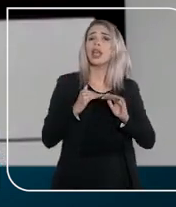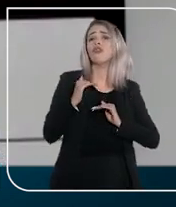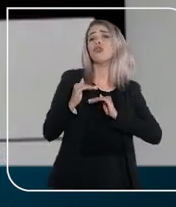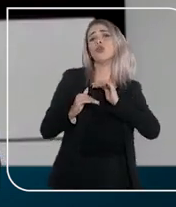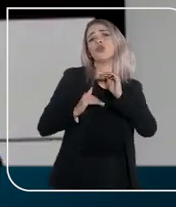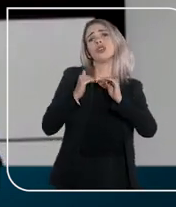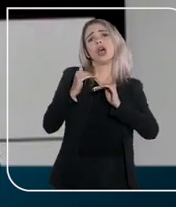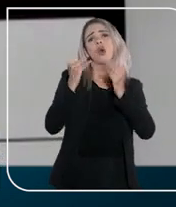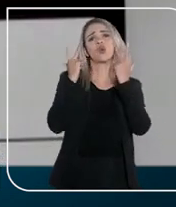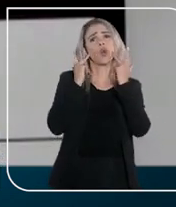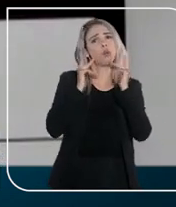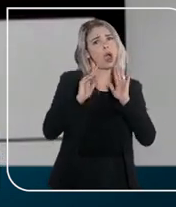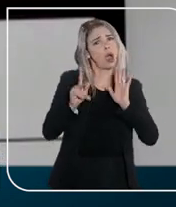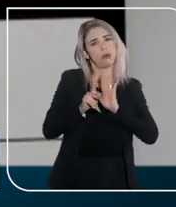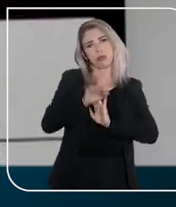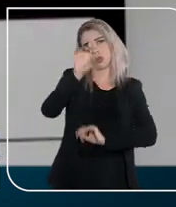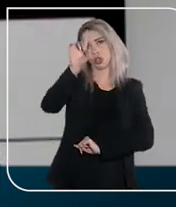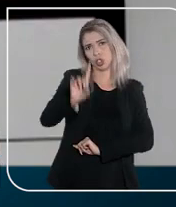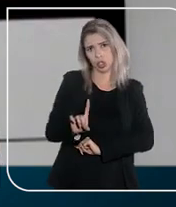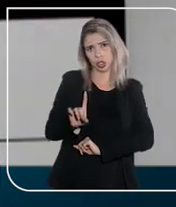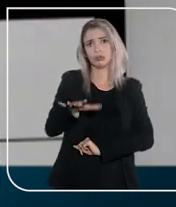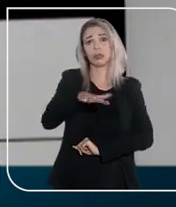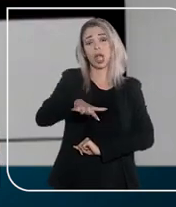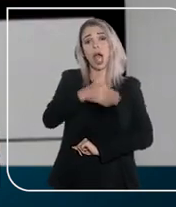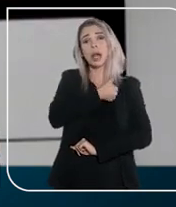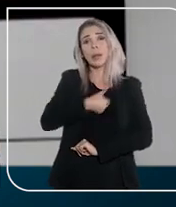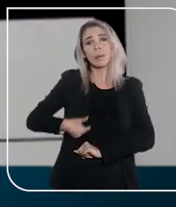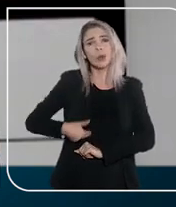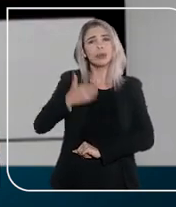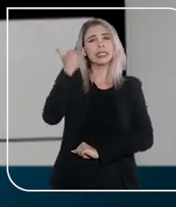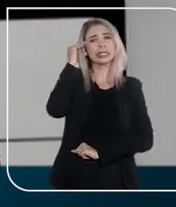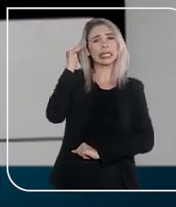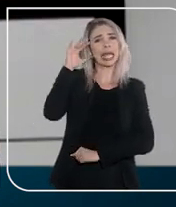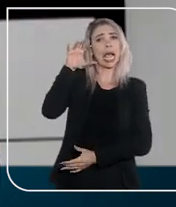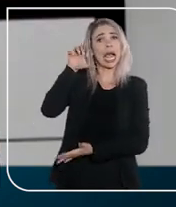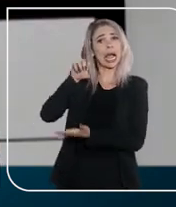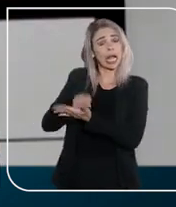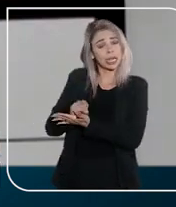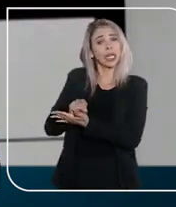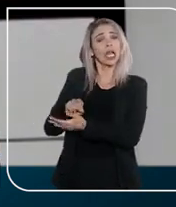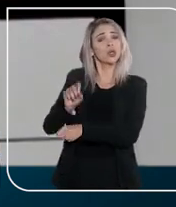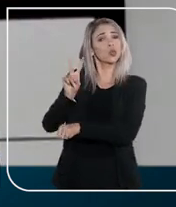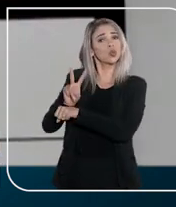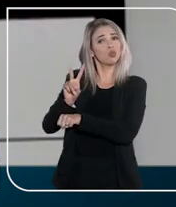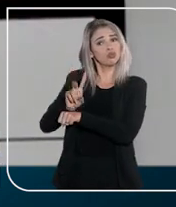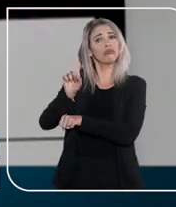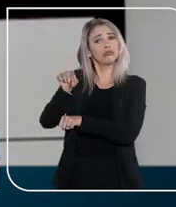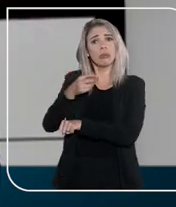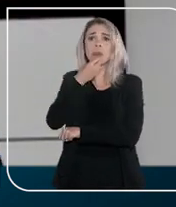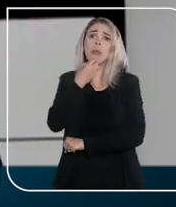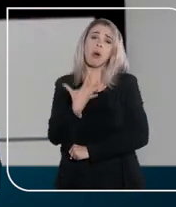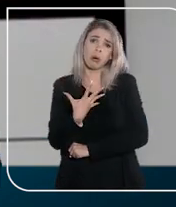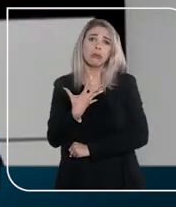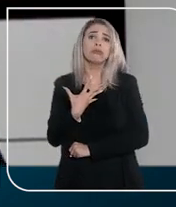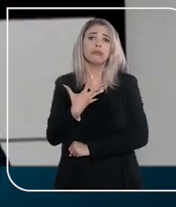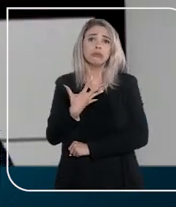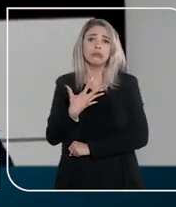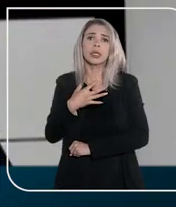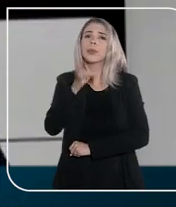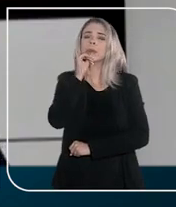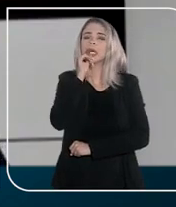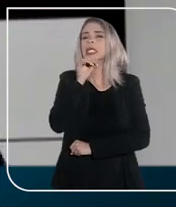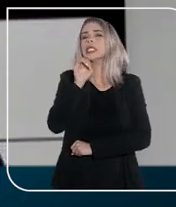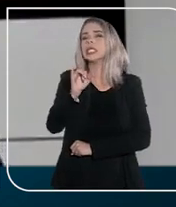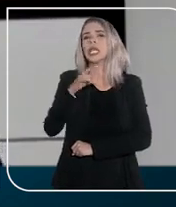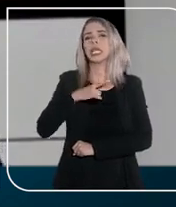direito. O próprio poder público ele entendeu que o cadastro de reservas é uma ferramenta que atende à eficiência. Imagina se eu provesse